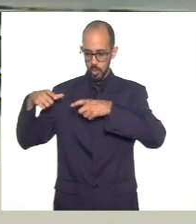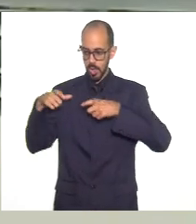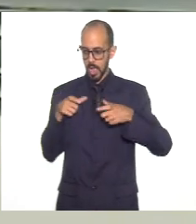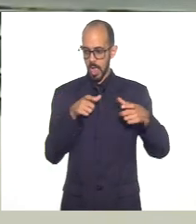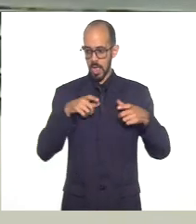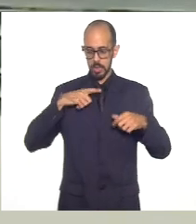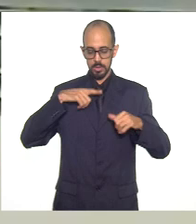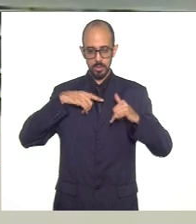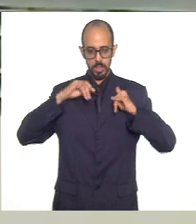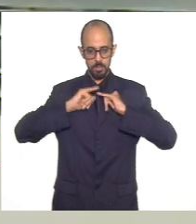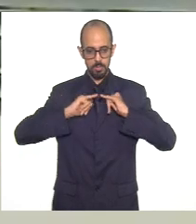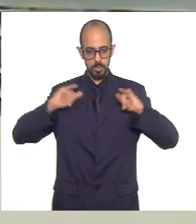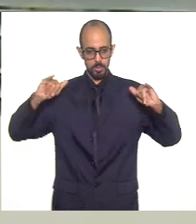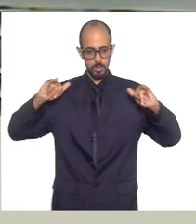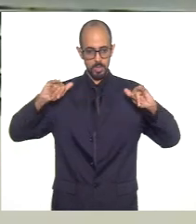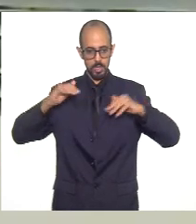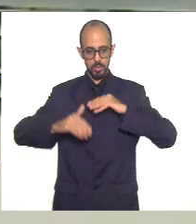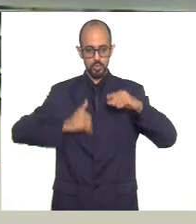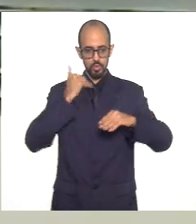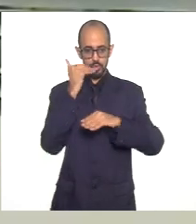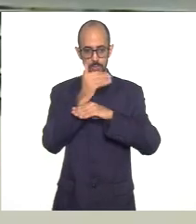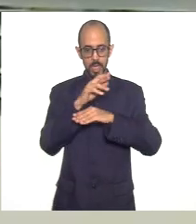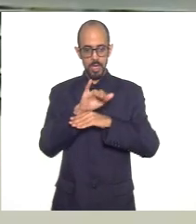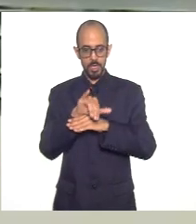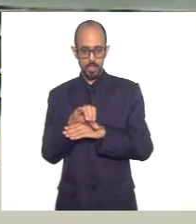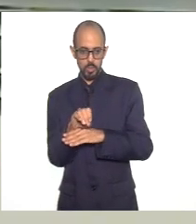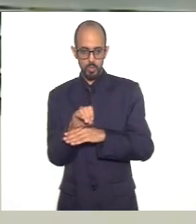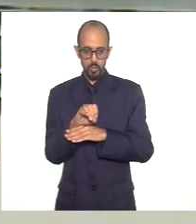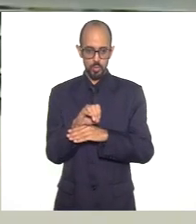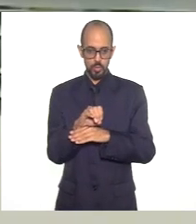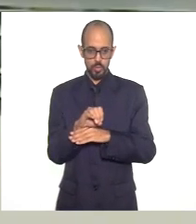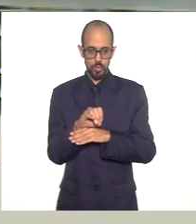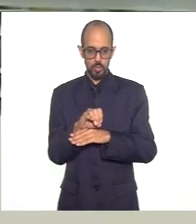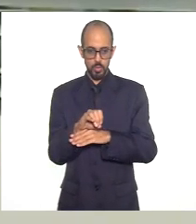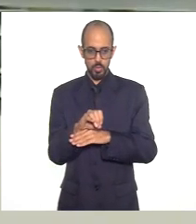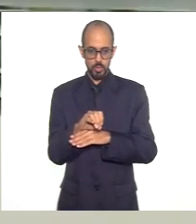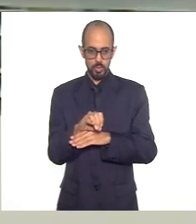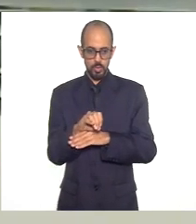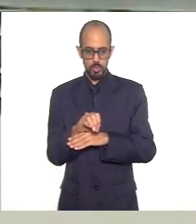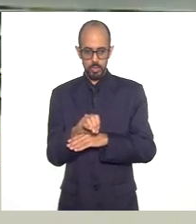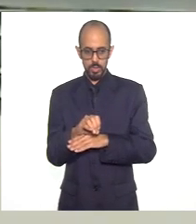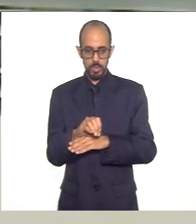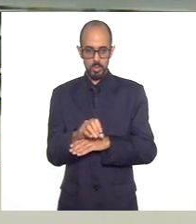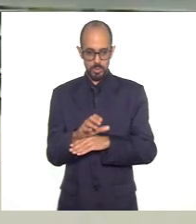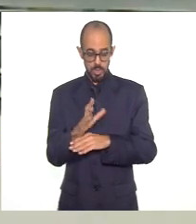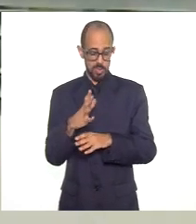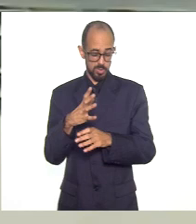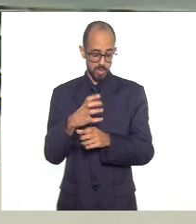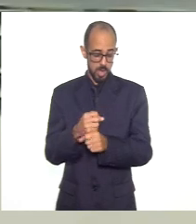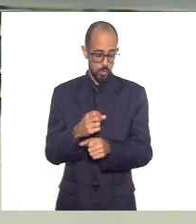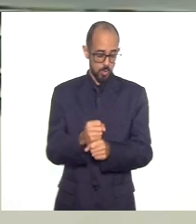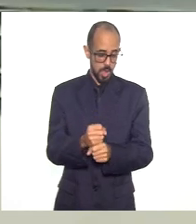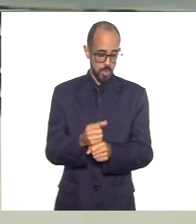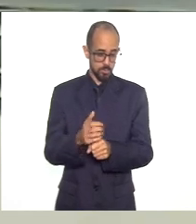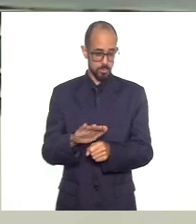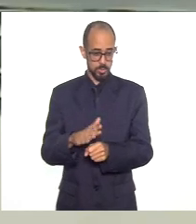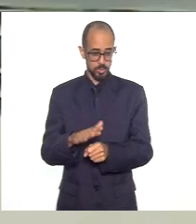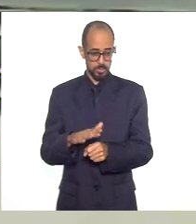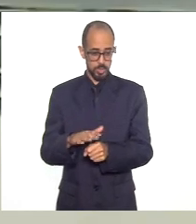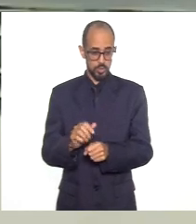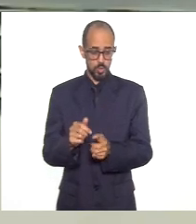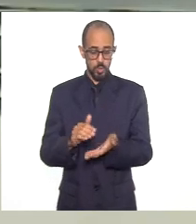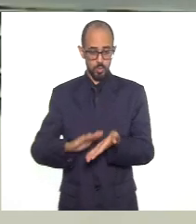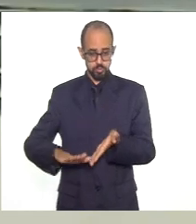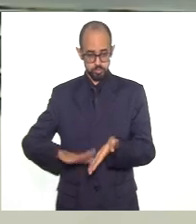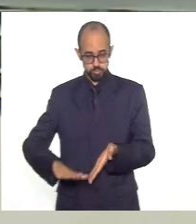tem publicidade do Supera Rio. E aí, estima-se já um gasto em